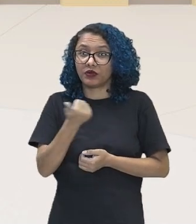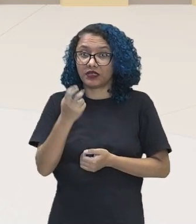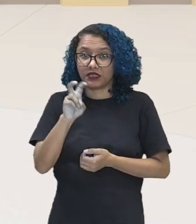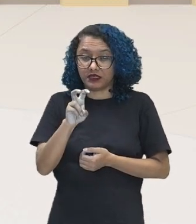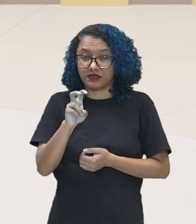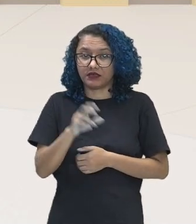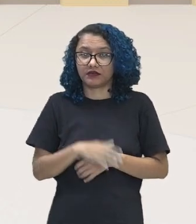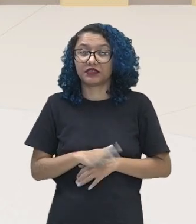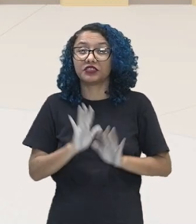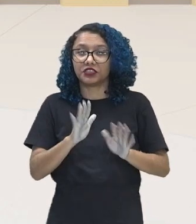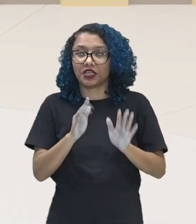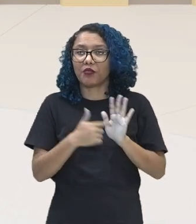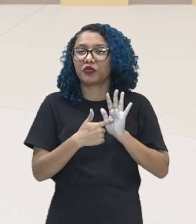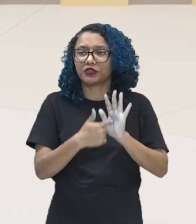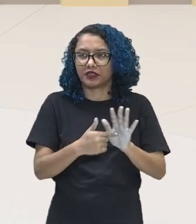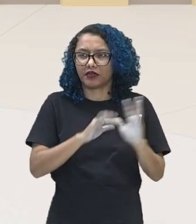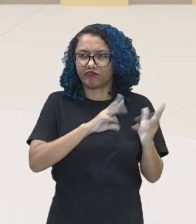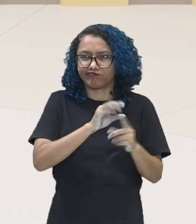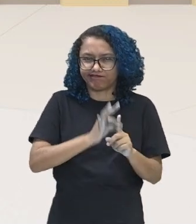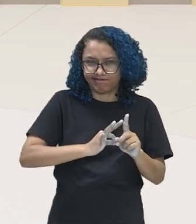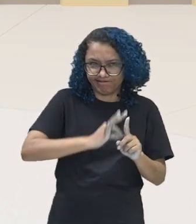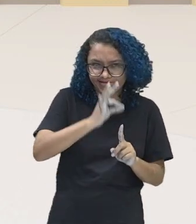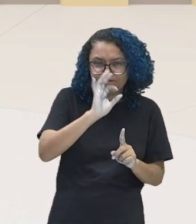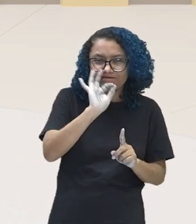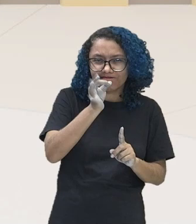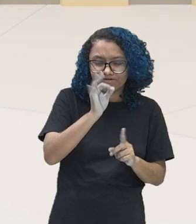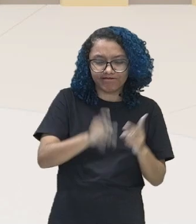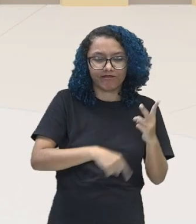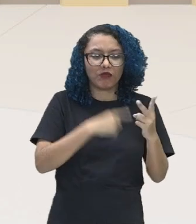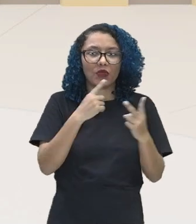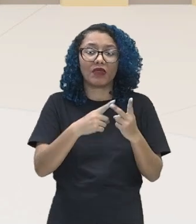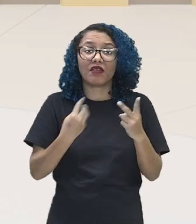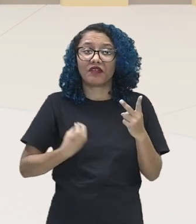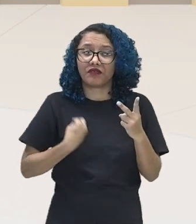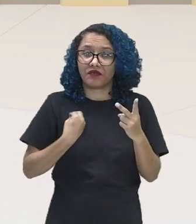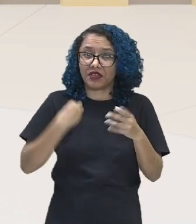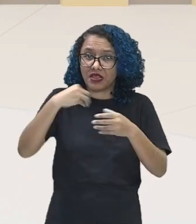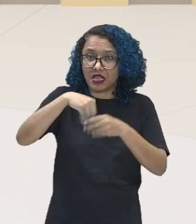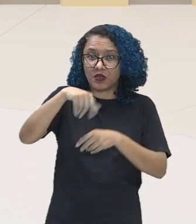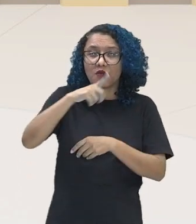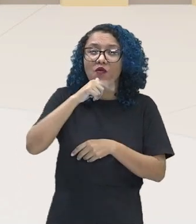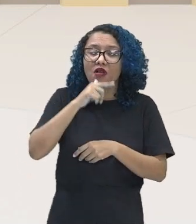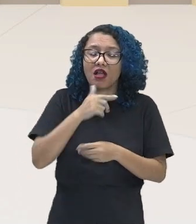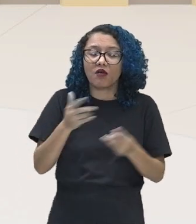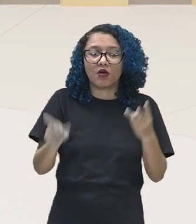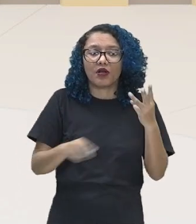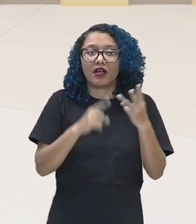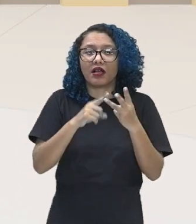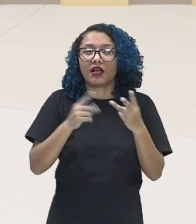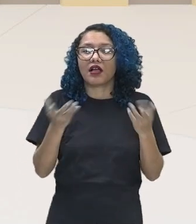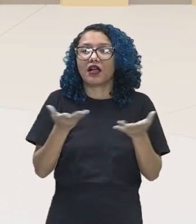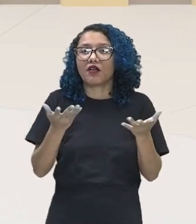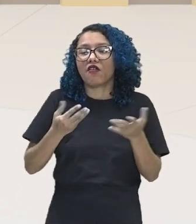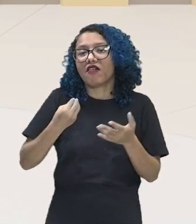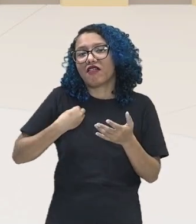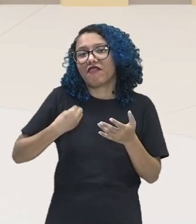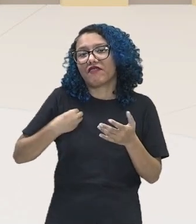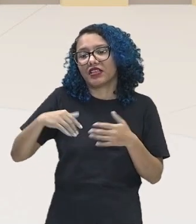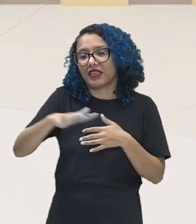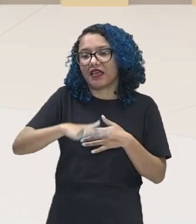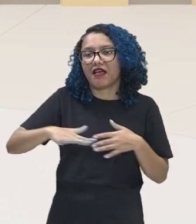vimos aquecimento global, nós já vimos a vida na água e agora é a vida